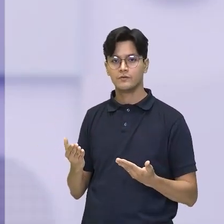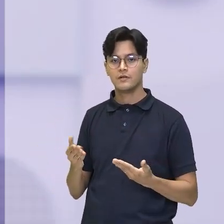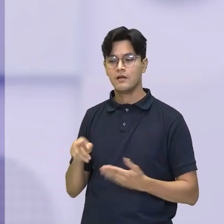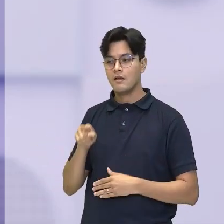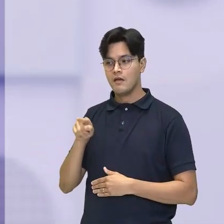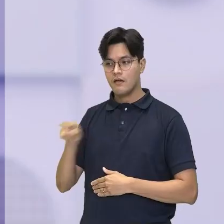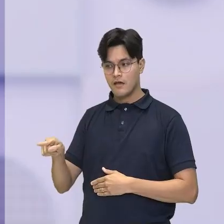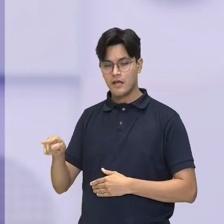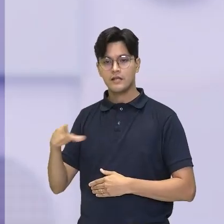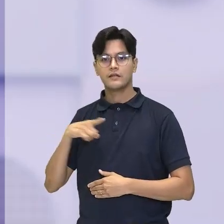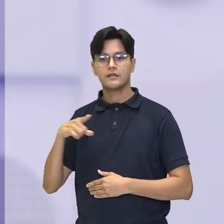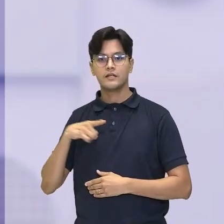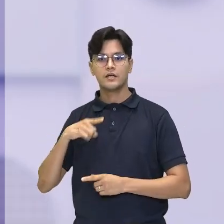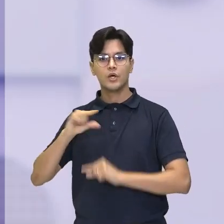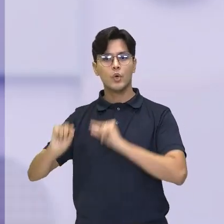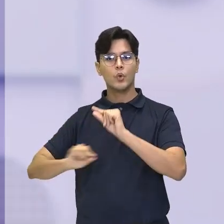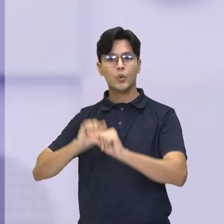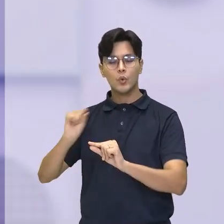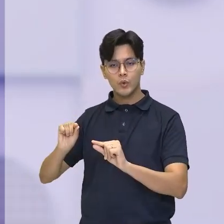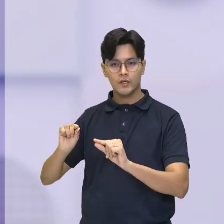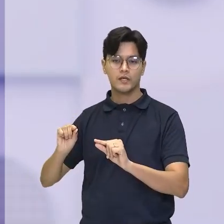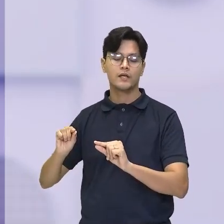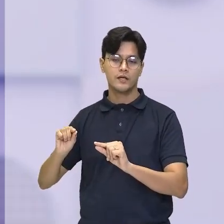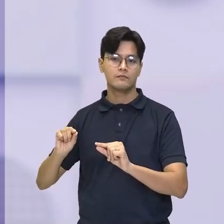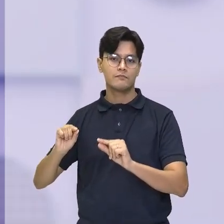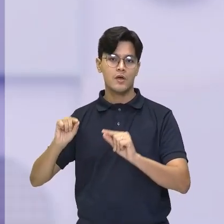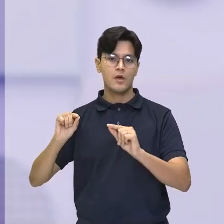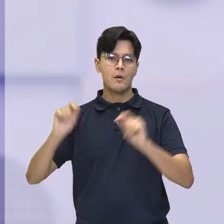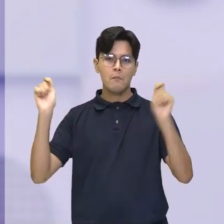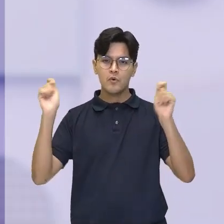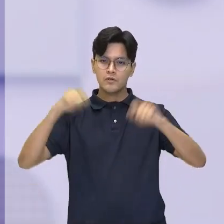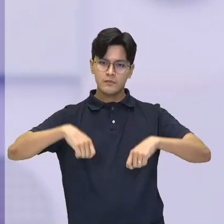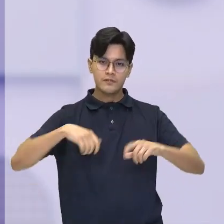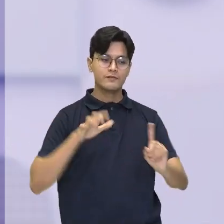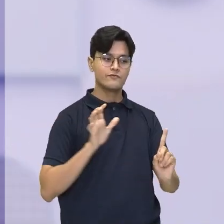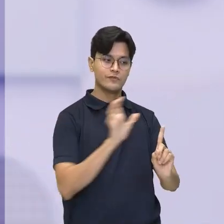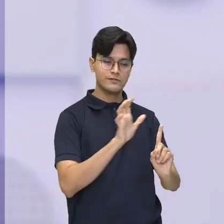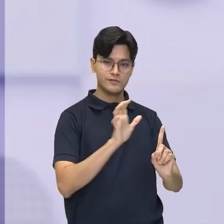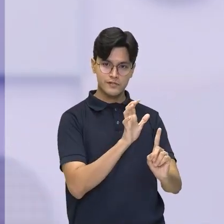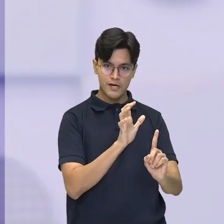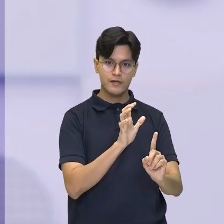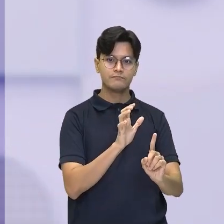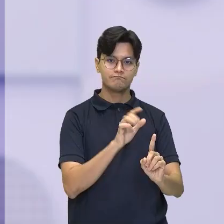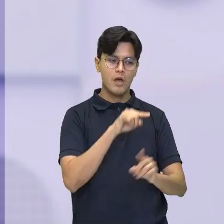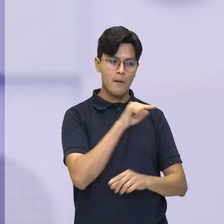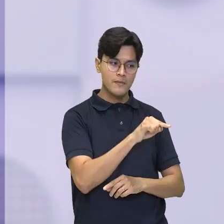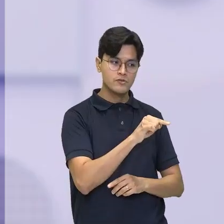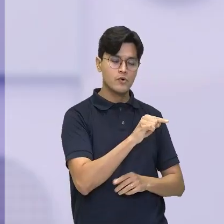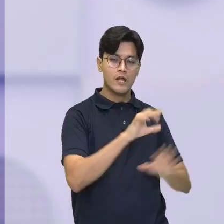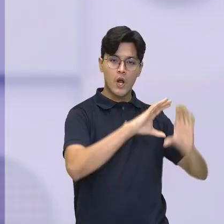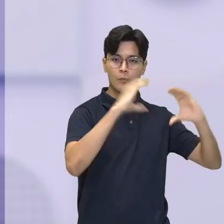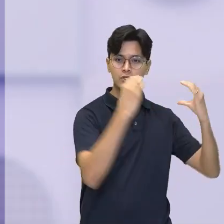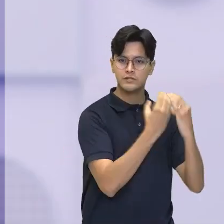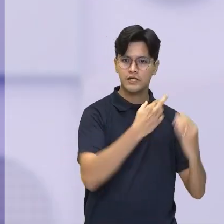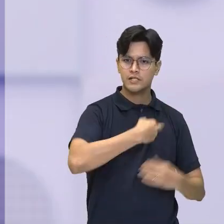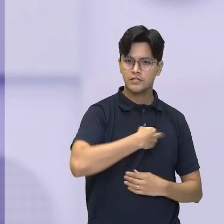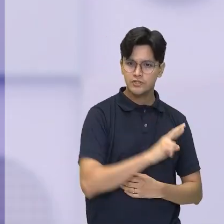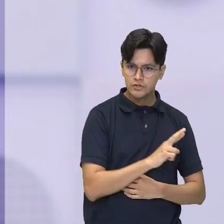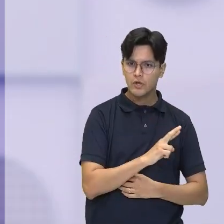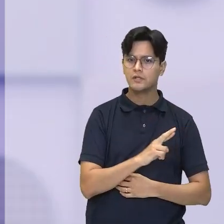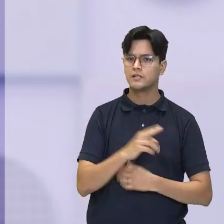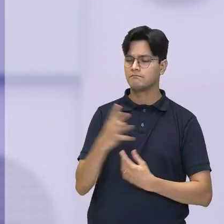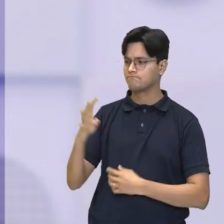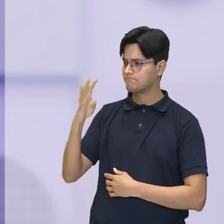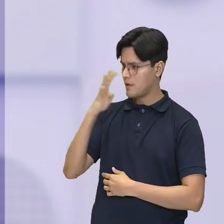motiva, ela não pode jamais decepcionar a comunidade religiosa. Né? Por isso que em muitos casos,